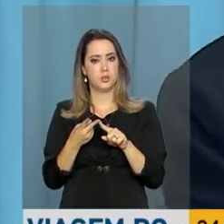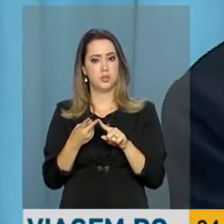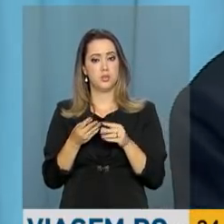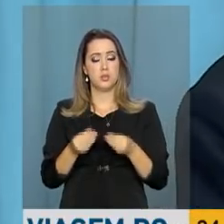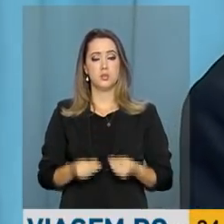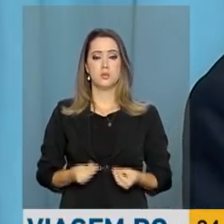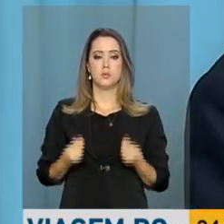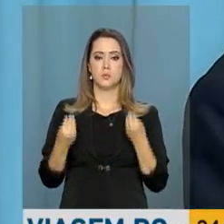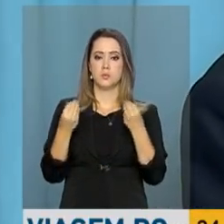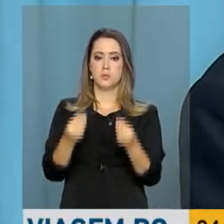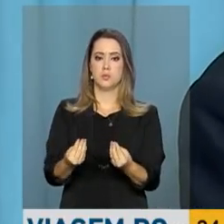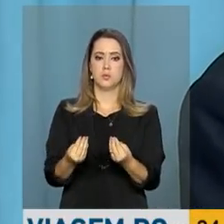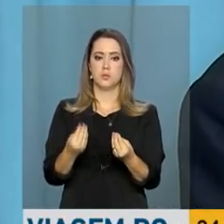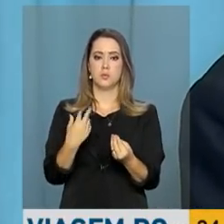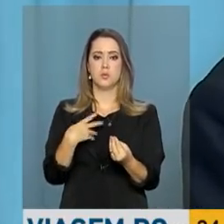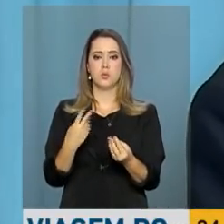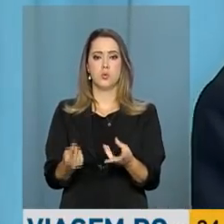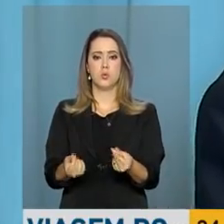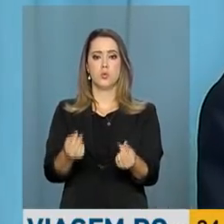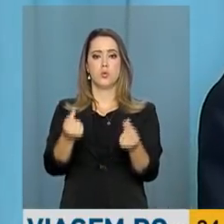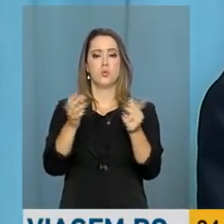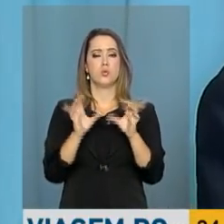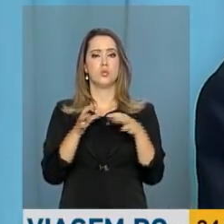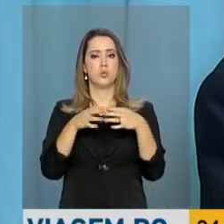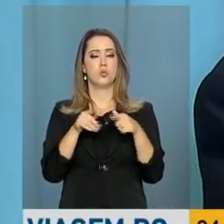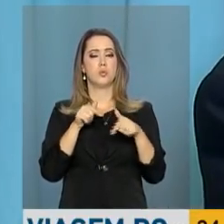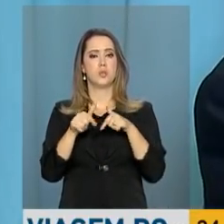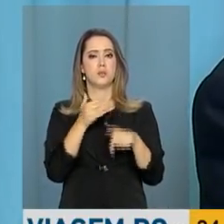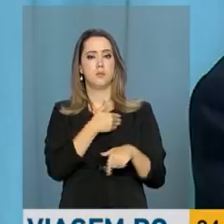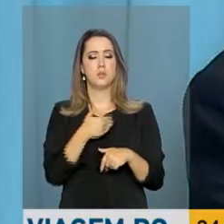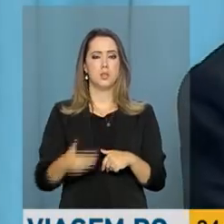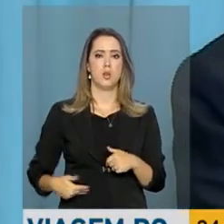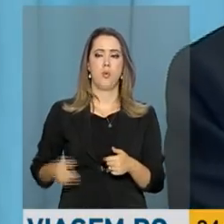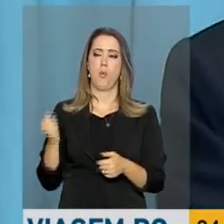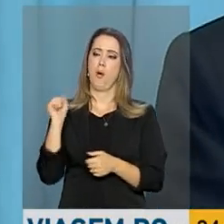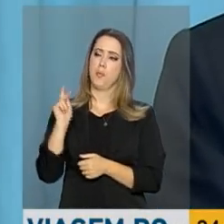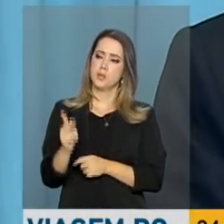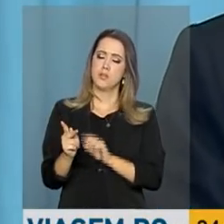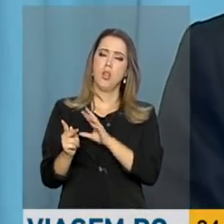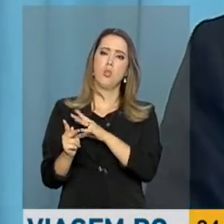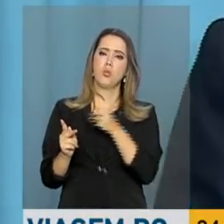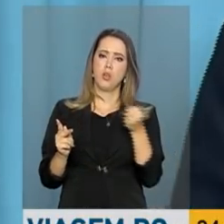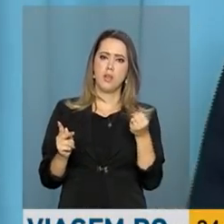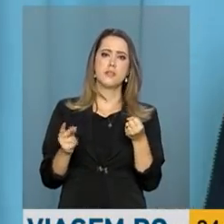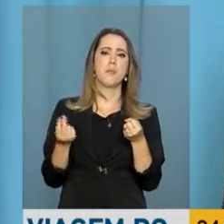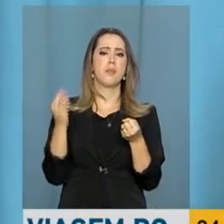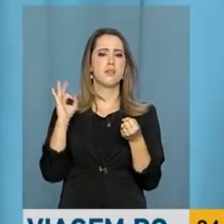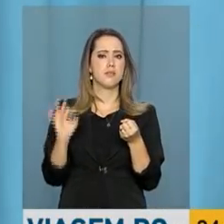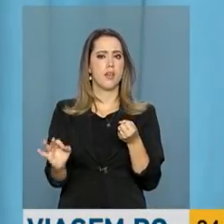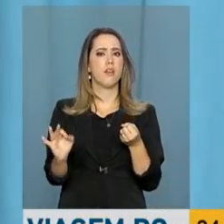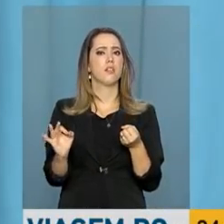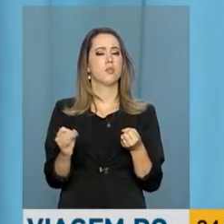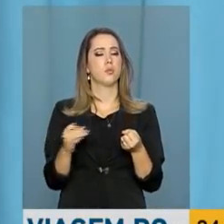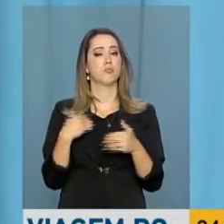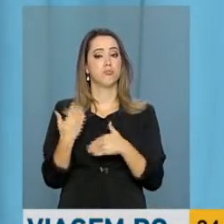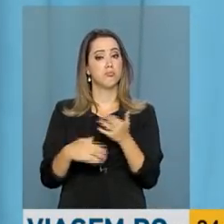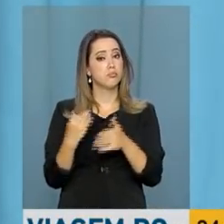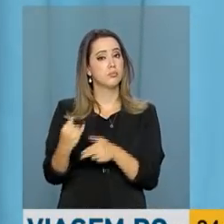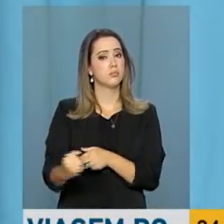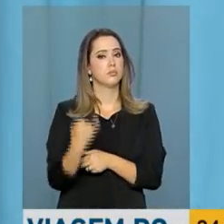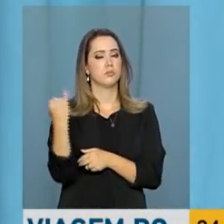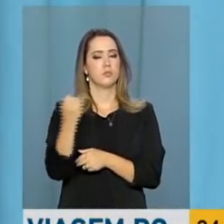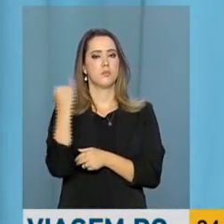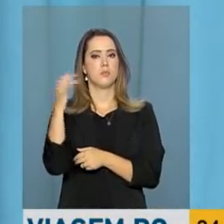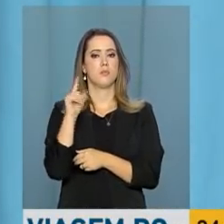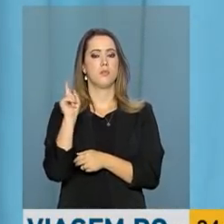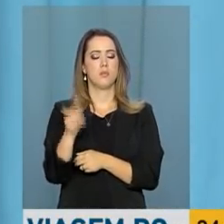para garantir os vencimentos dos servidores públicos, as pensões, as aposentadorias, que são fundamentais